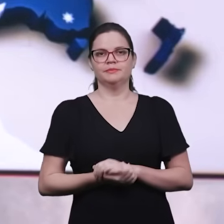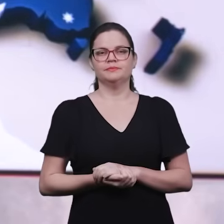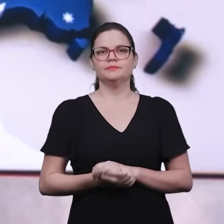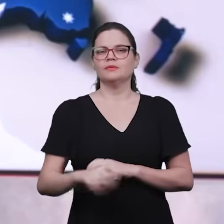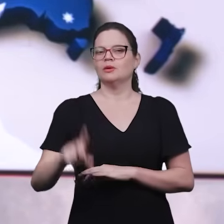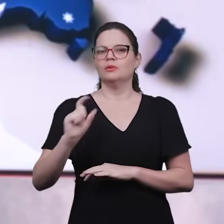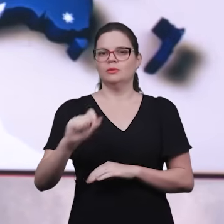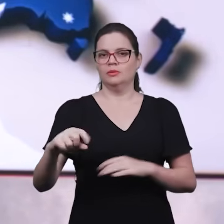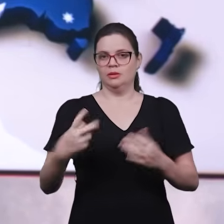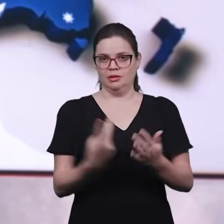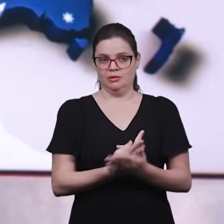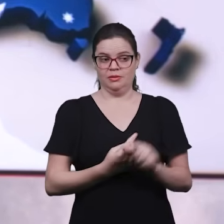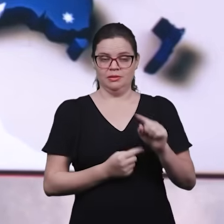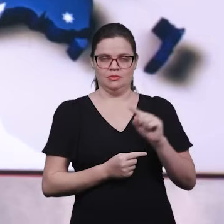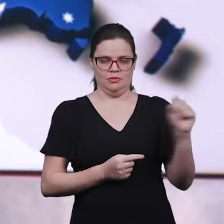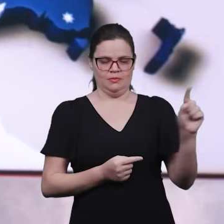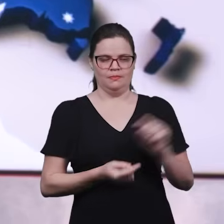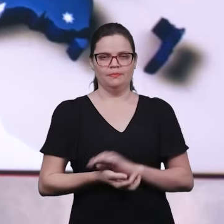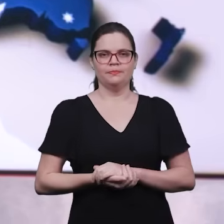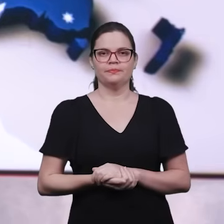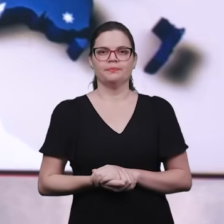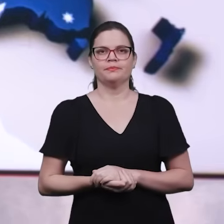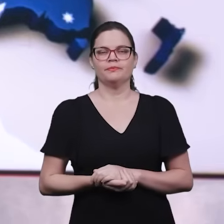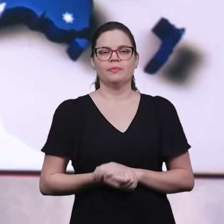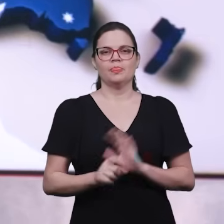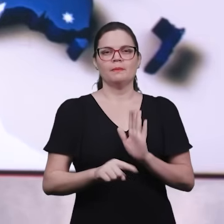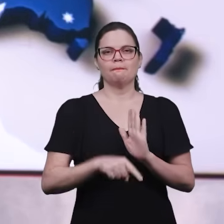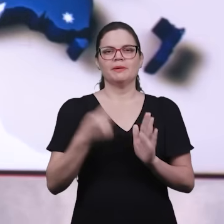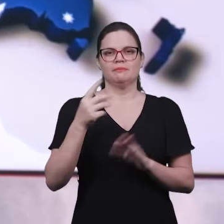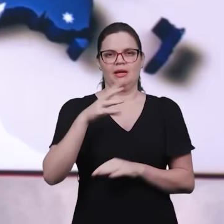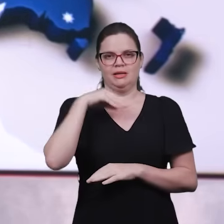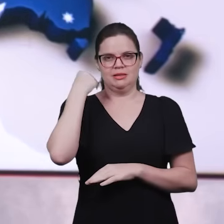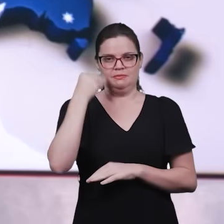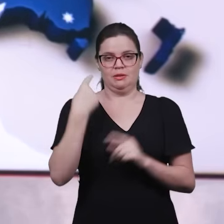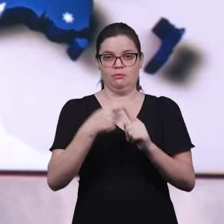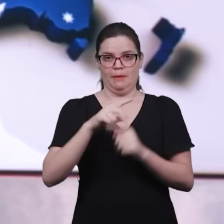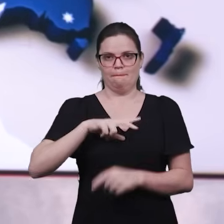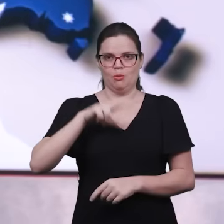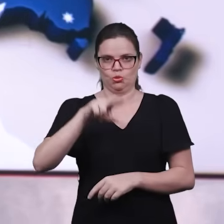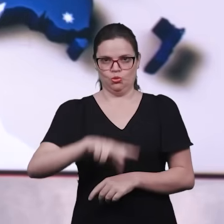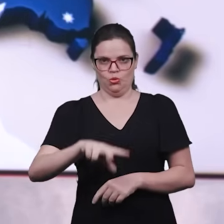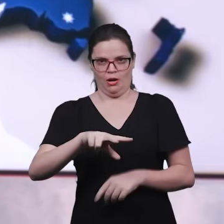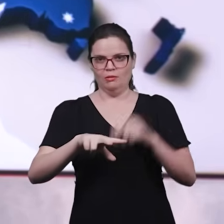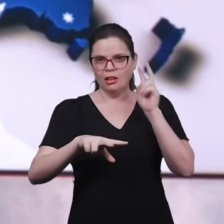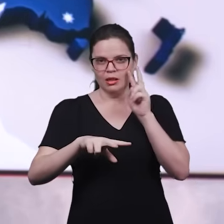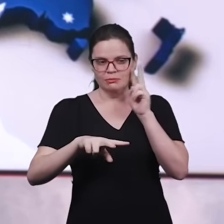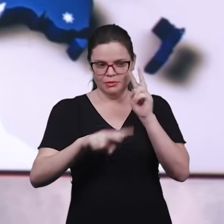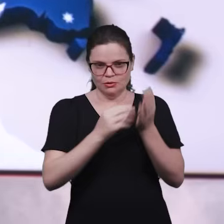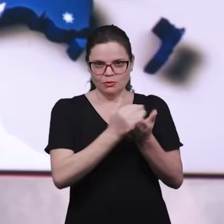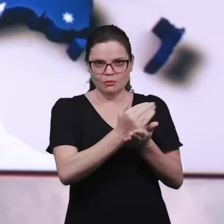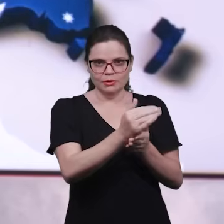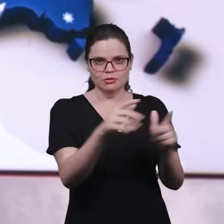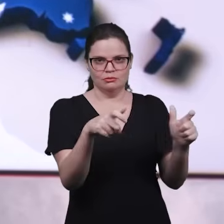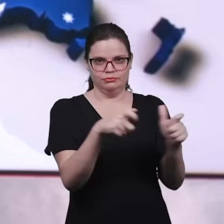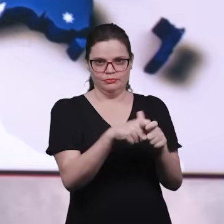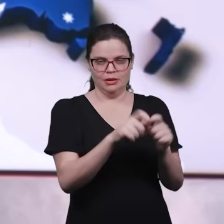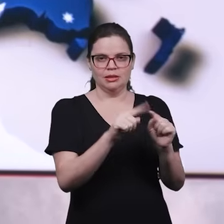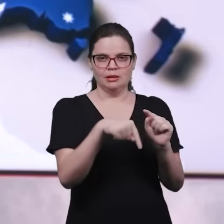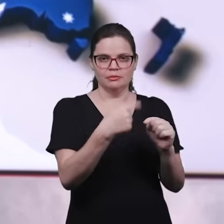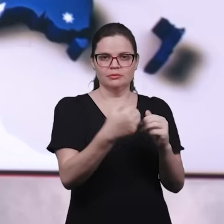O que aconteceu com a Europa? A primeira grande experiência depois de Portugal, nós tínhamos um início